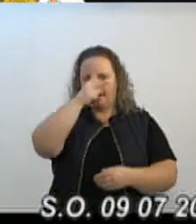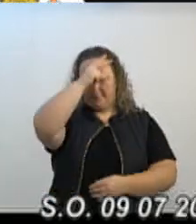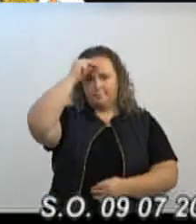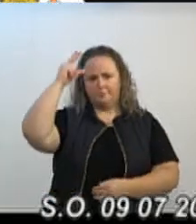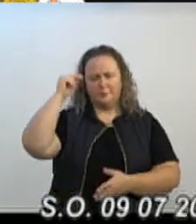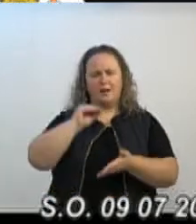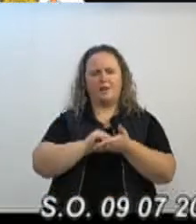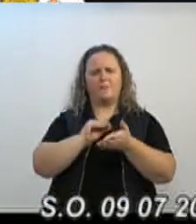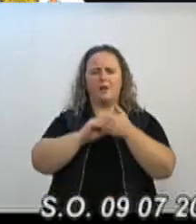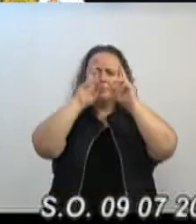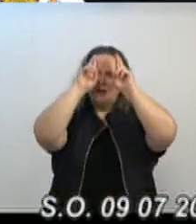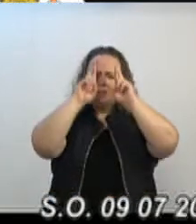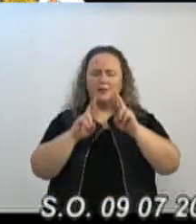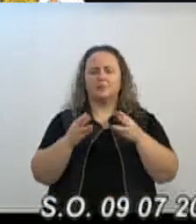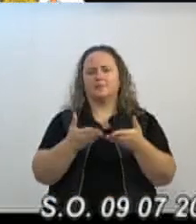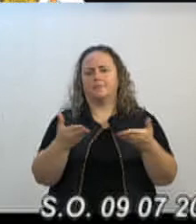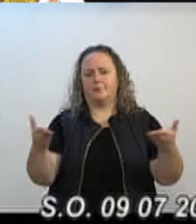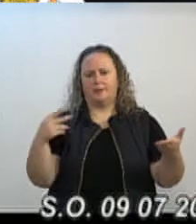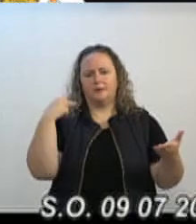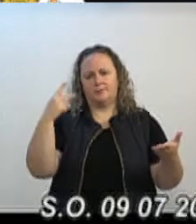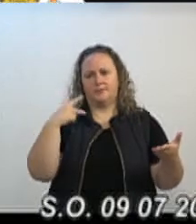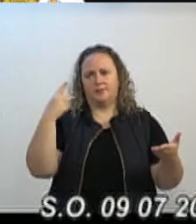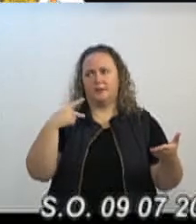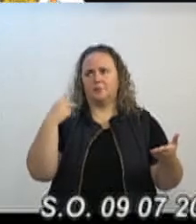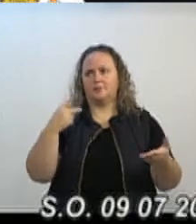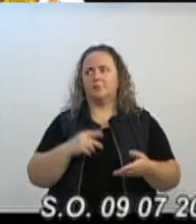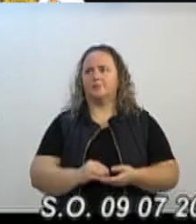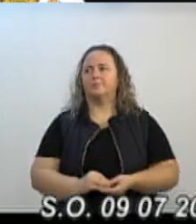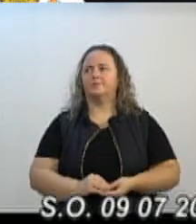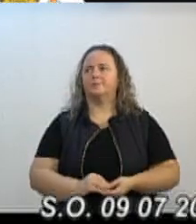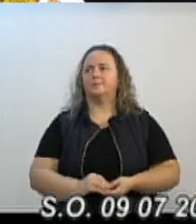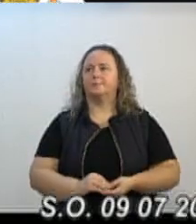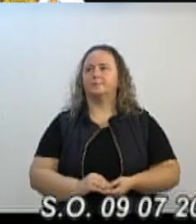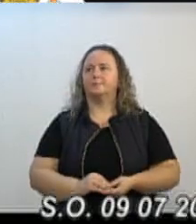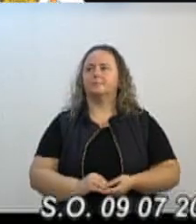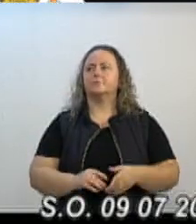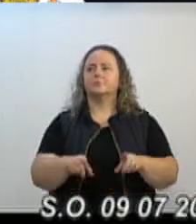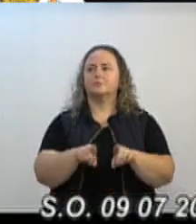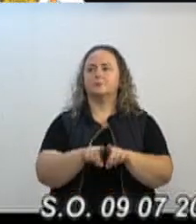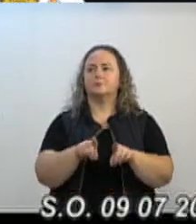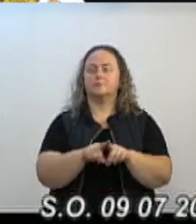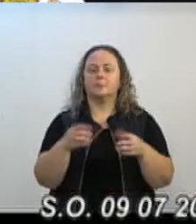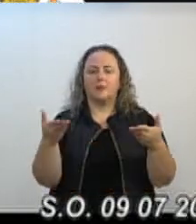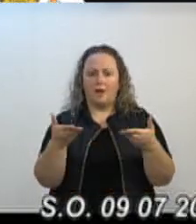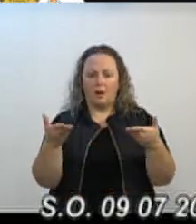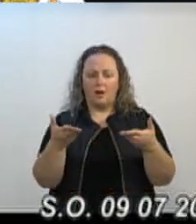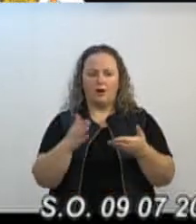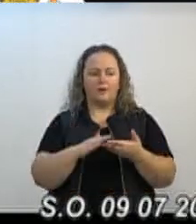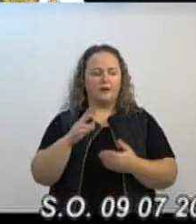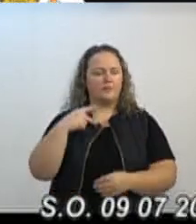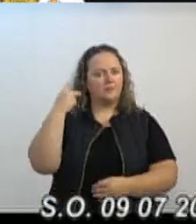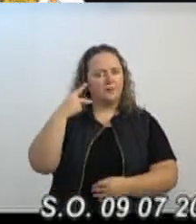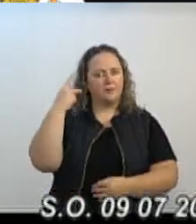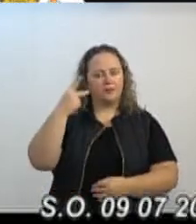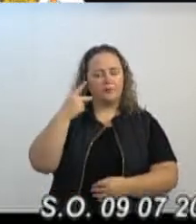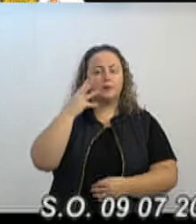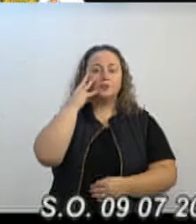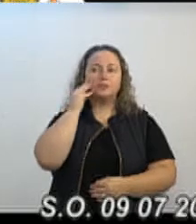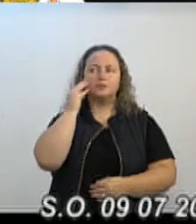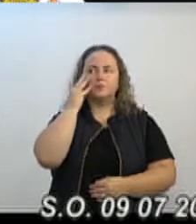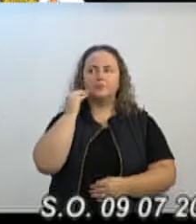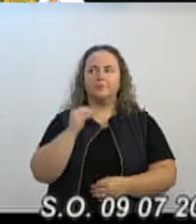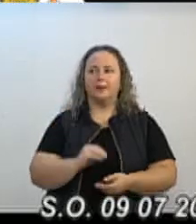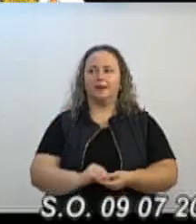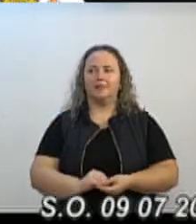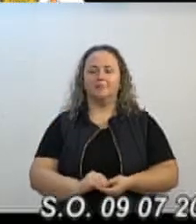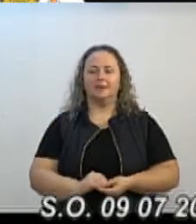respeito por nós vereadores. Ok, vamos ouvir agora também a parte, então, o vereador Gilson de Souza. Vereador Bruno,